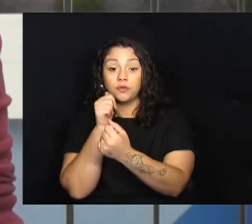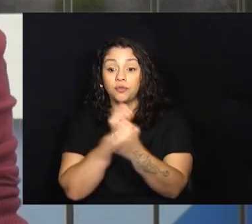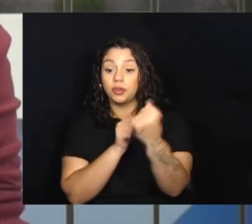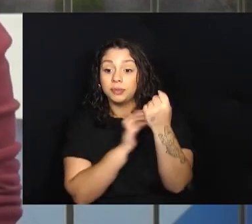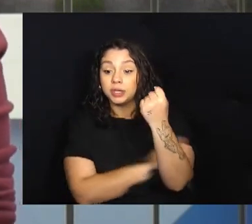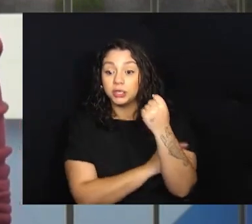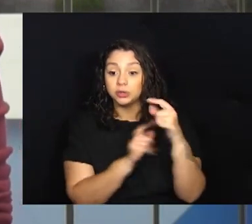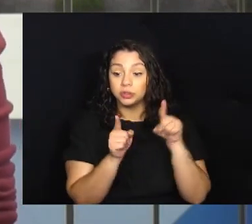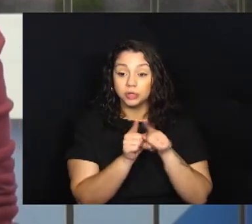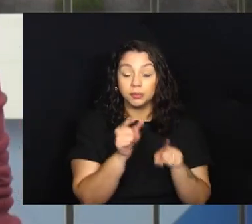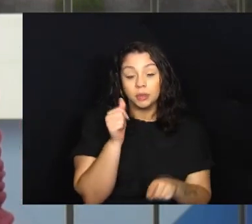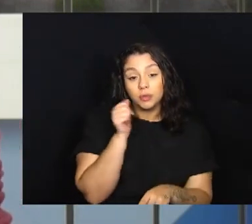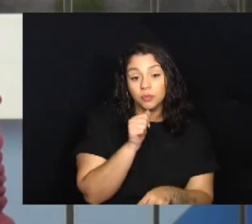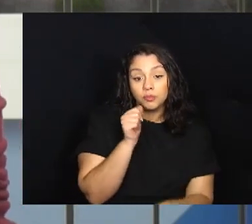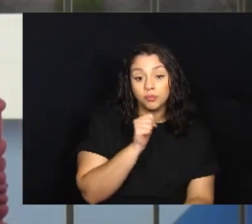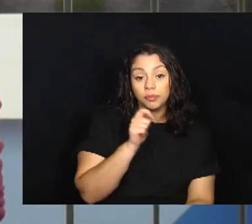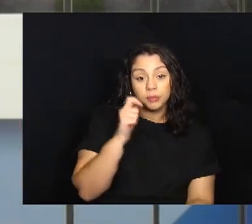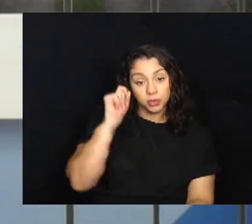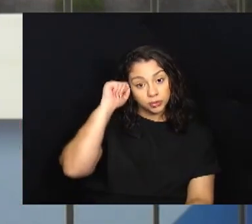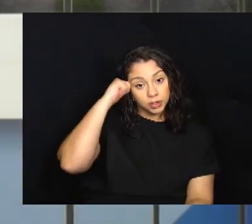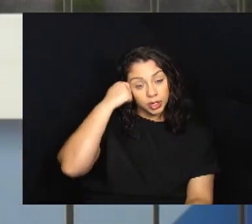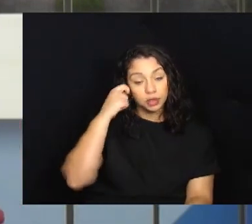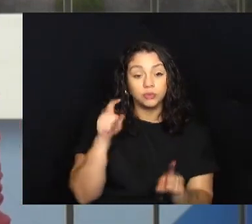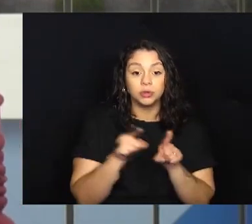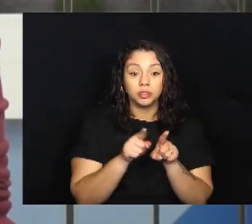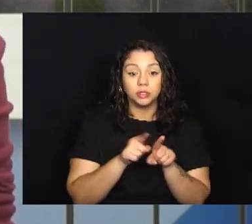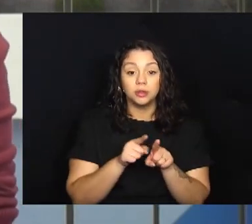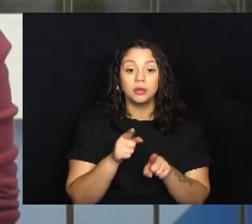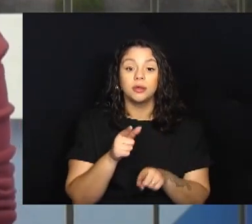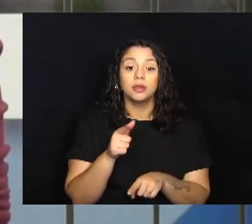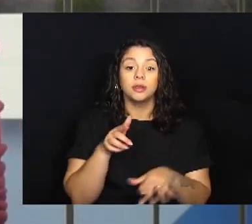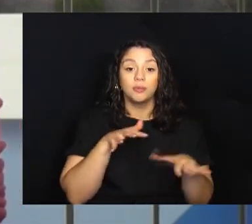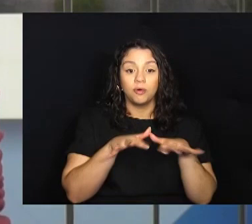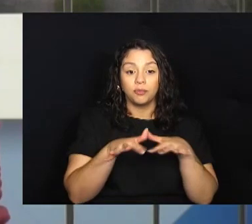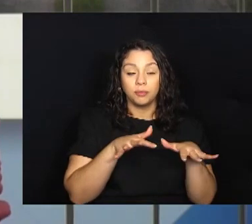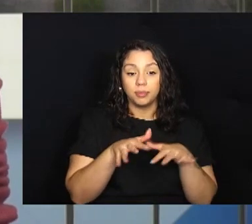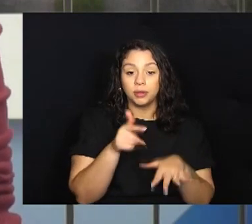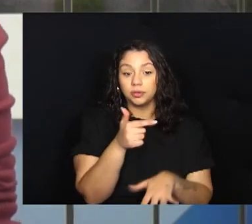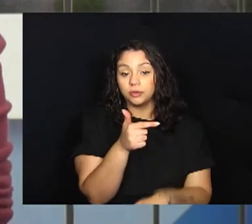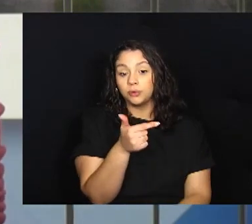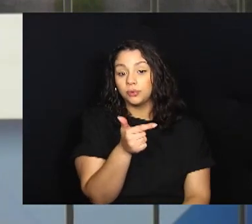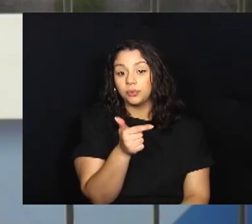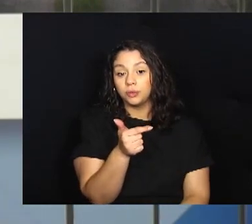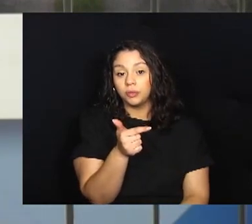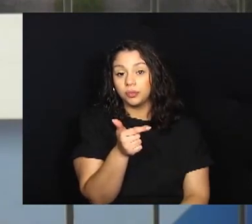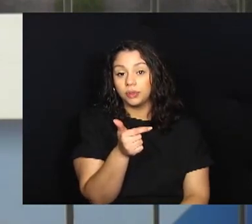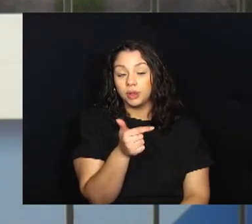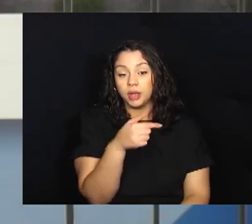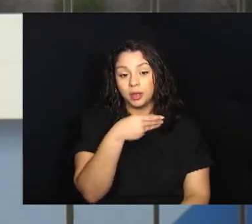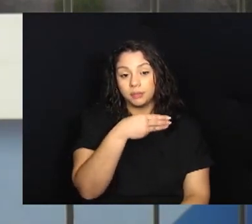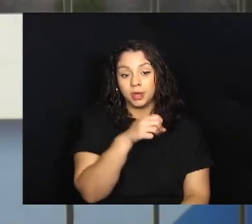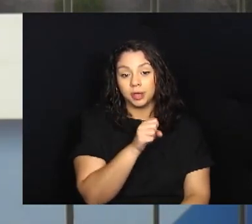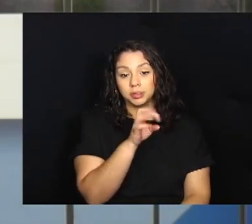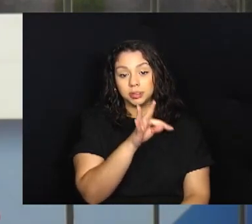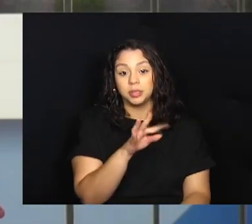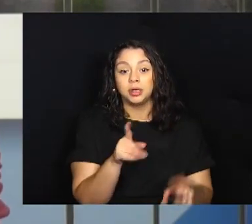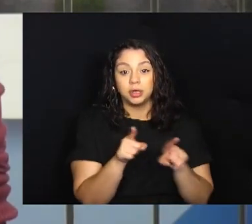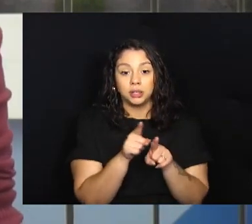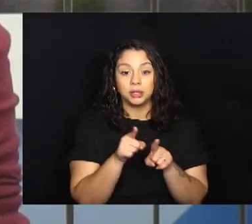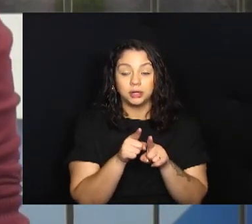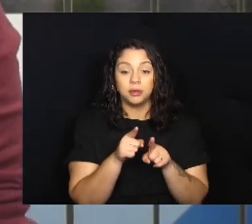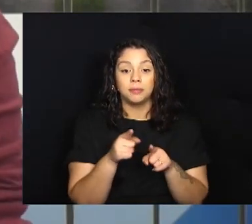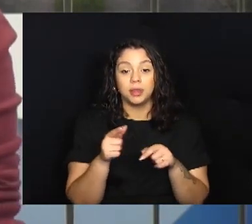negro, o movimento de trabalhadores rurais sem terra, o movimento sem teto, conselhos de saúde, conselhos locais de